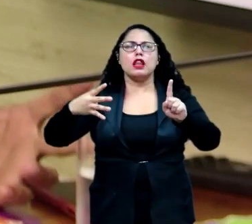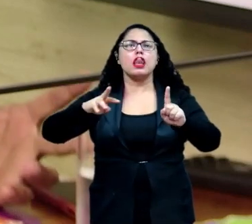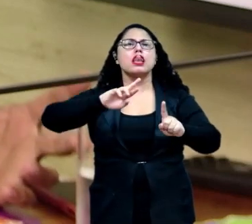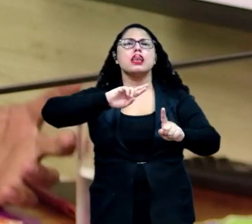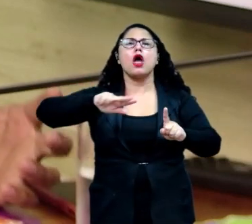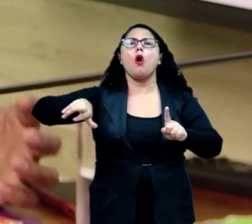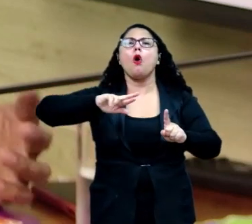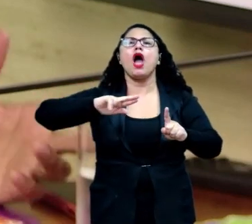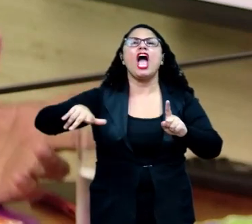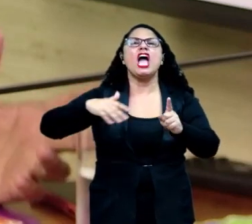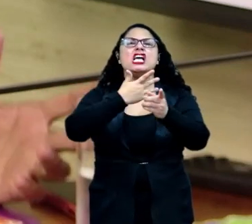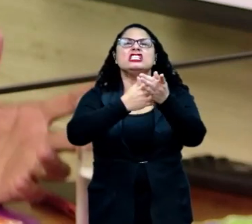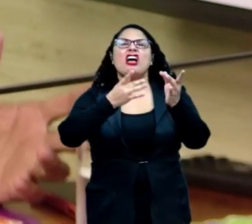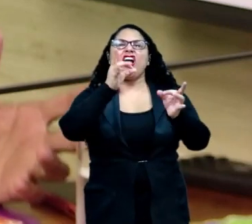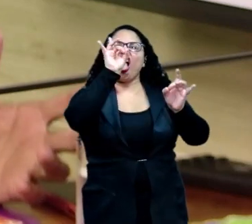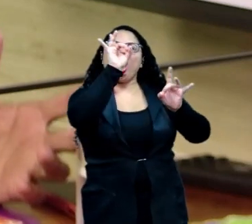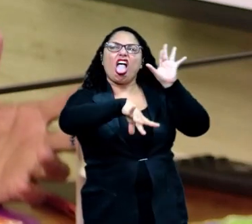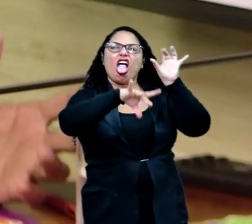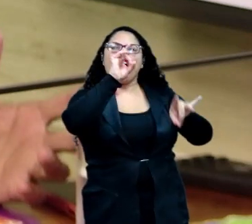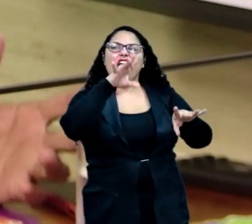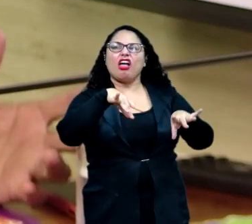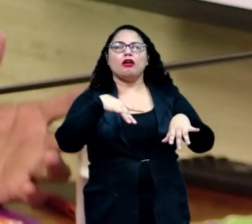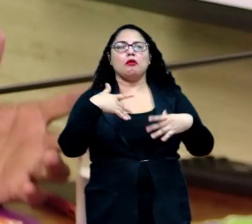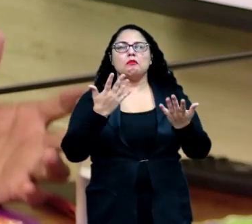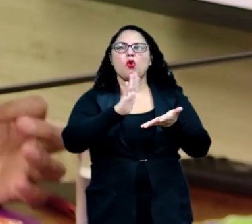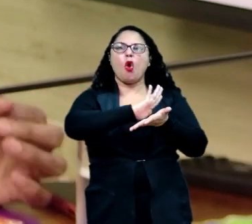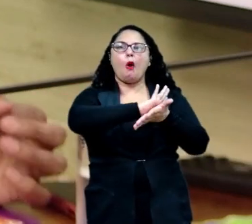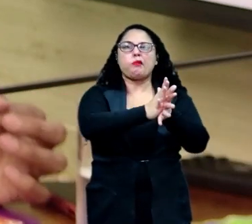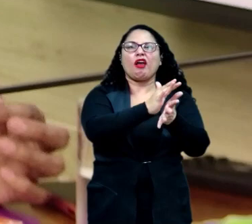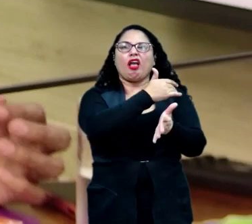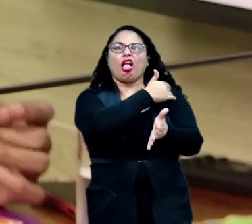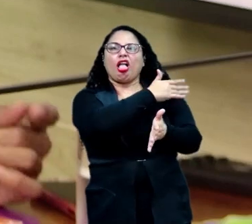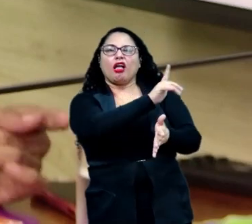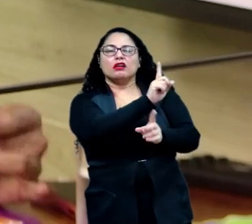são sangues descartáveis pelo preconceito.